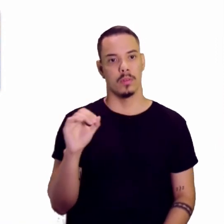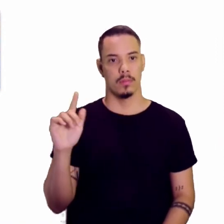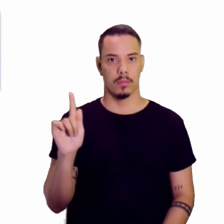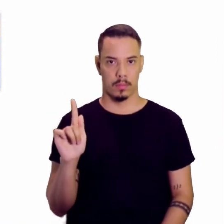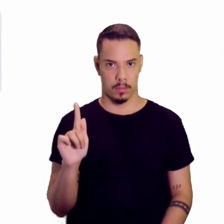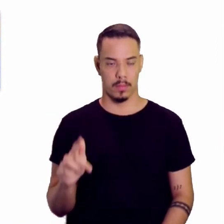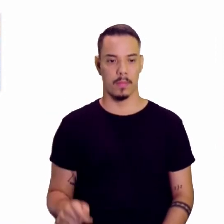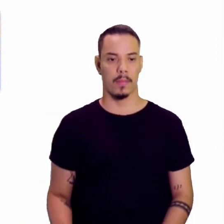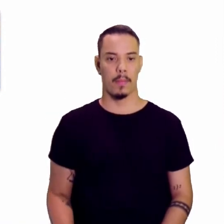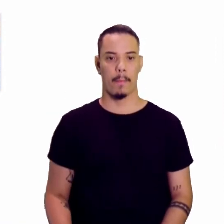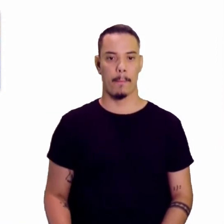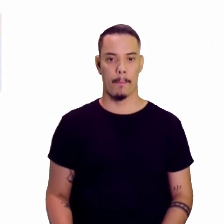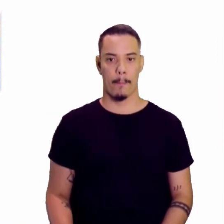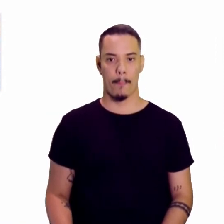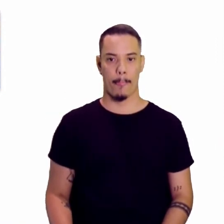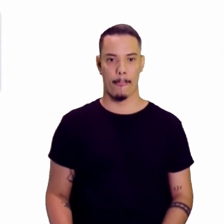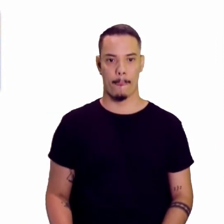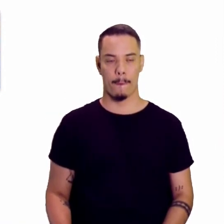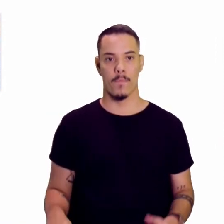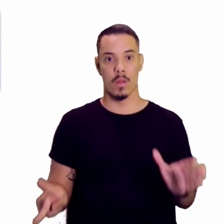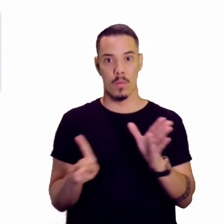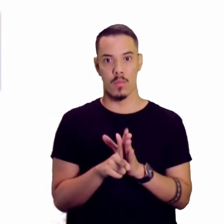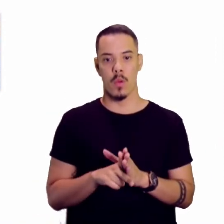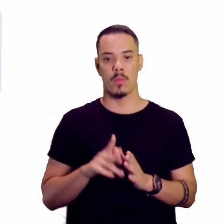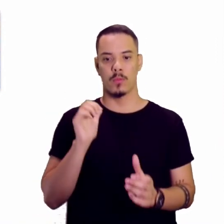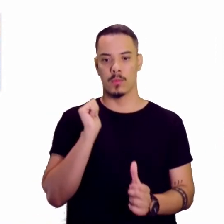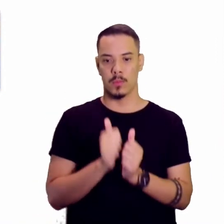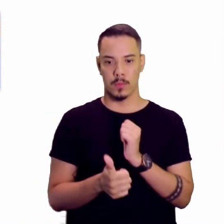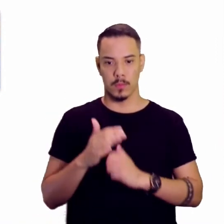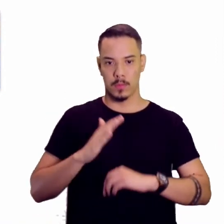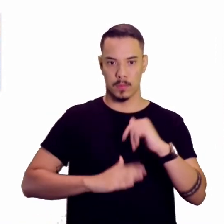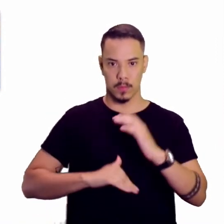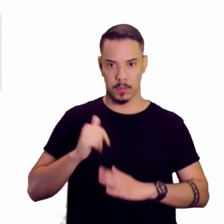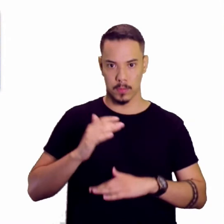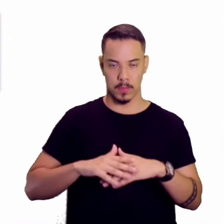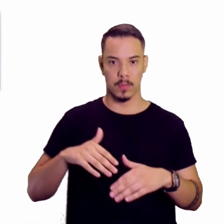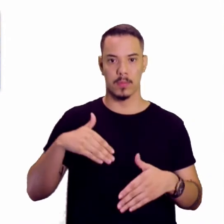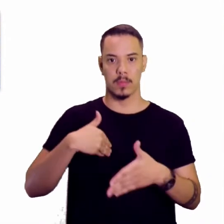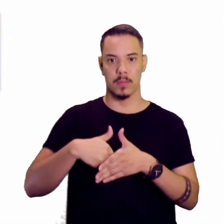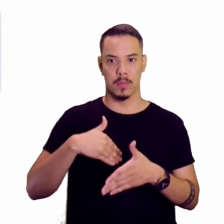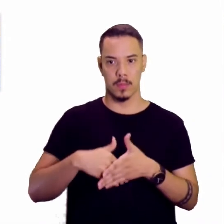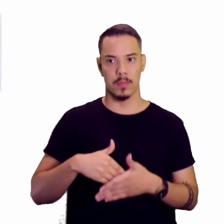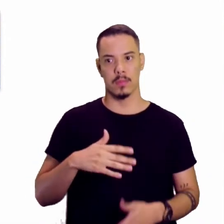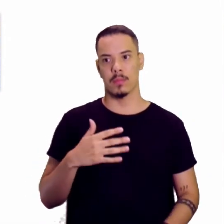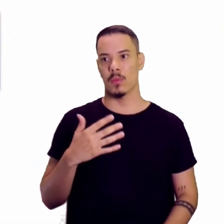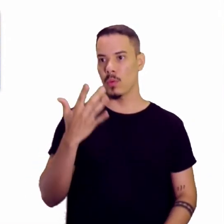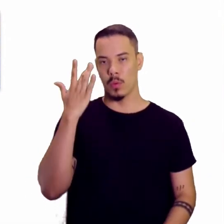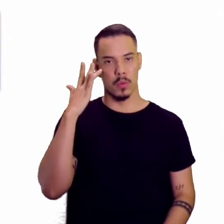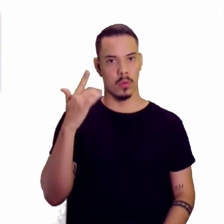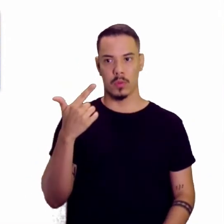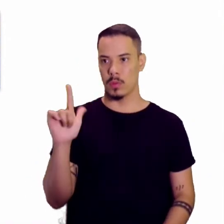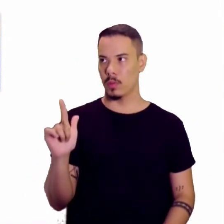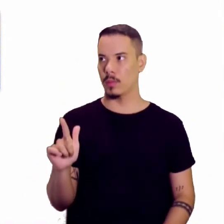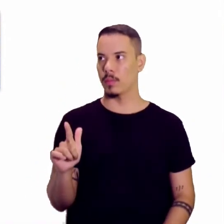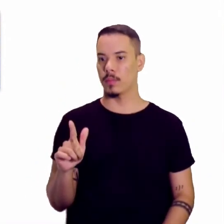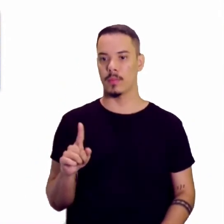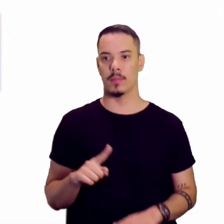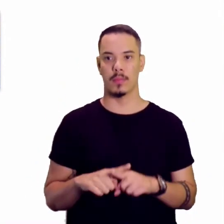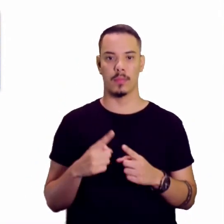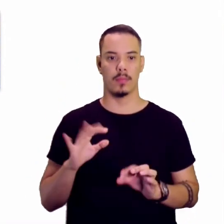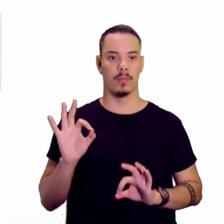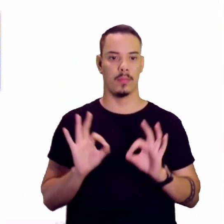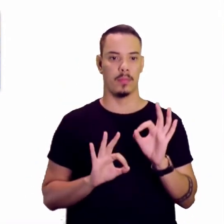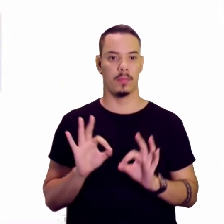é, uma bola bacana, né? Bola de futebol. Ping-pong eu não sei, mas deve ser uns 20 gramas, né? Um pouquinho. Aqui já é na